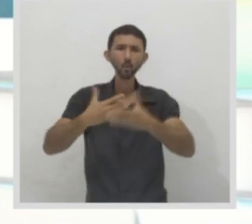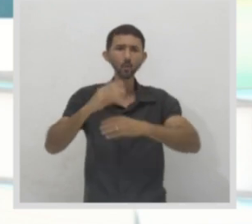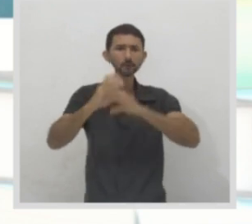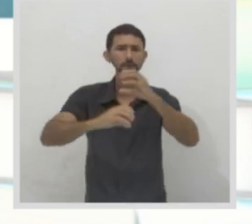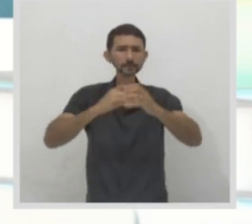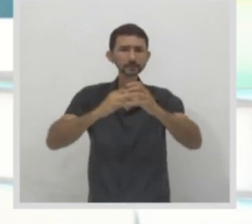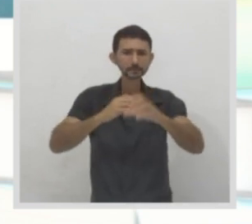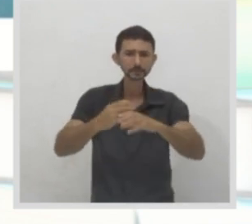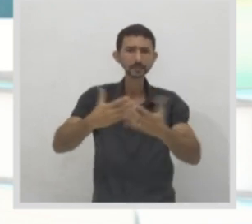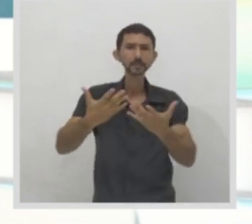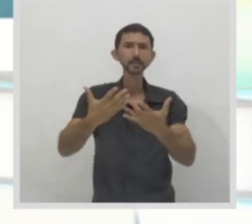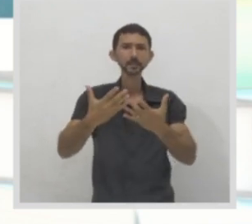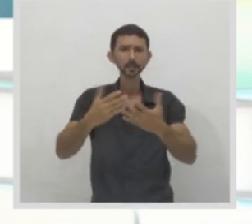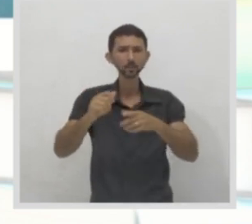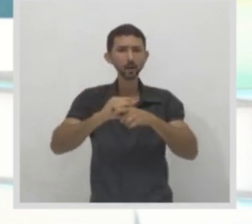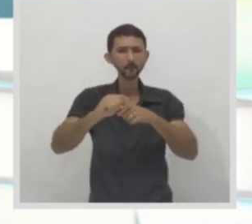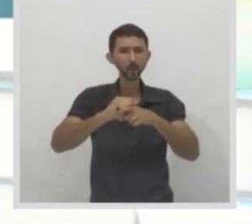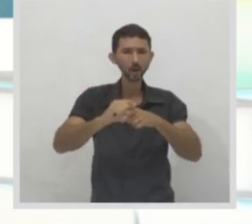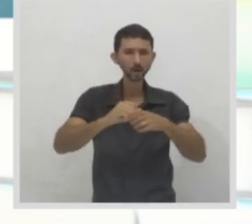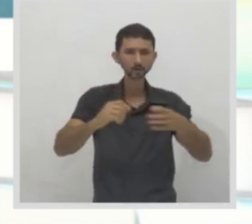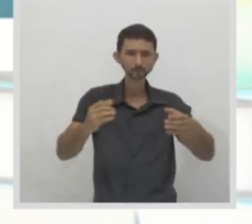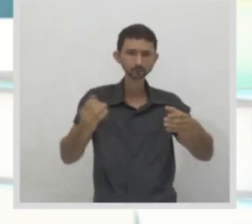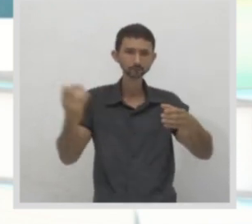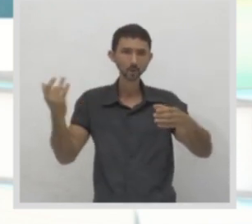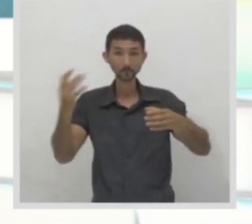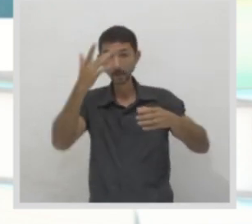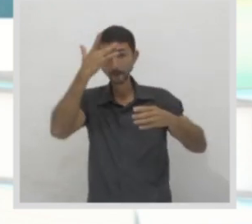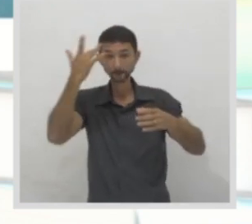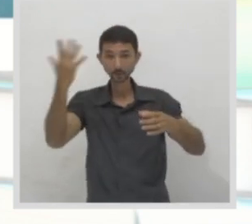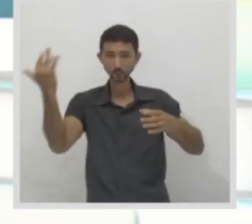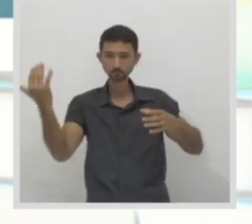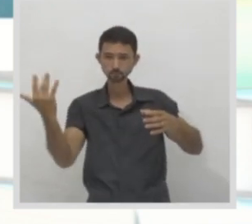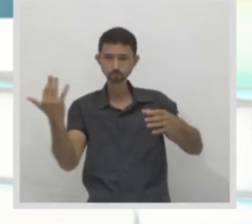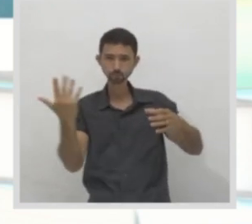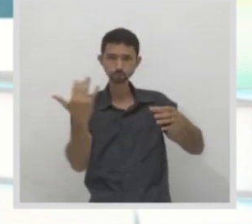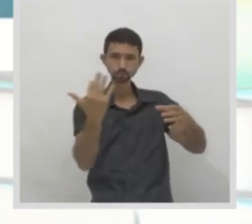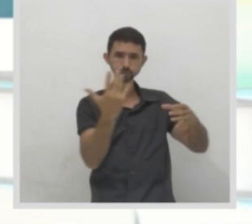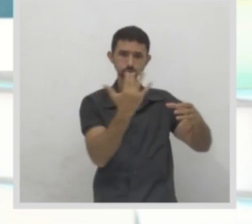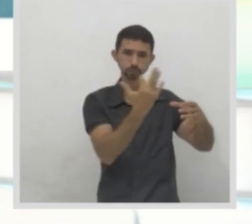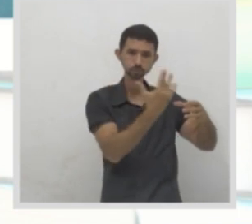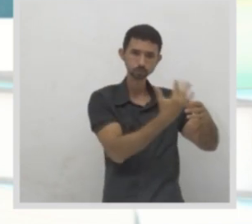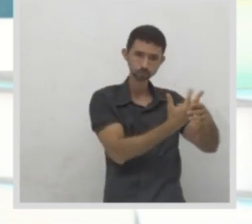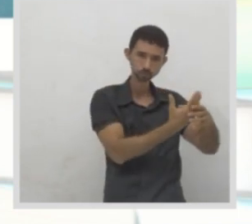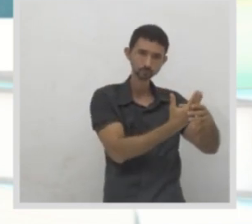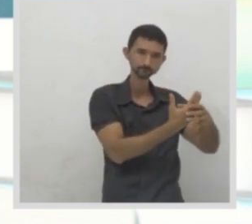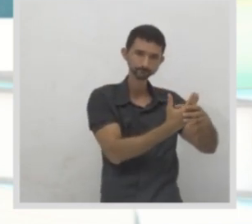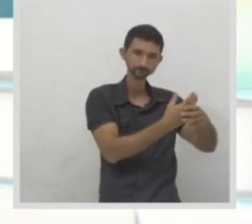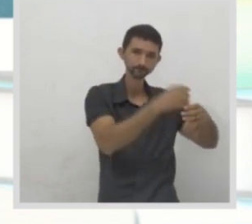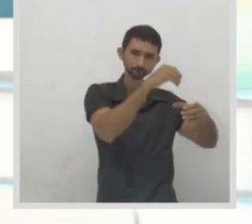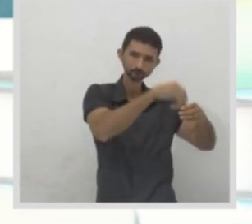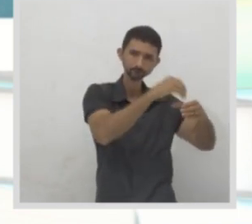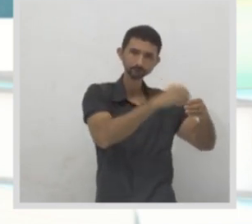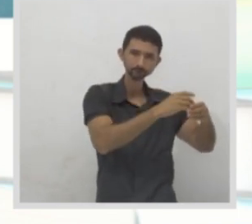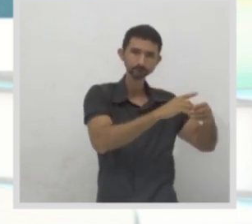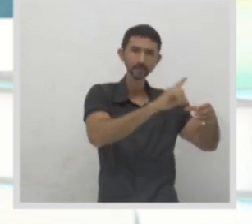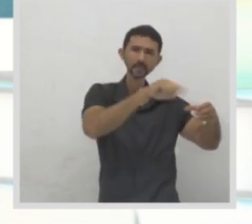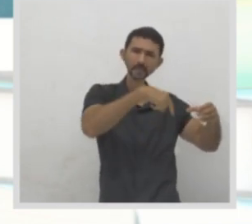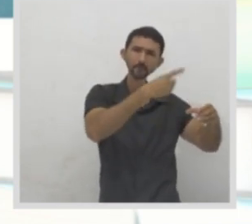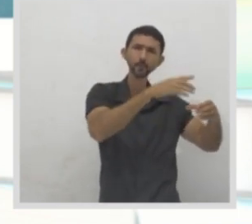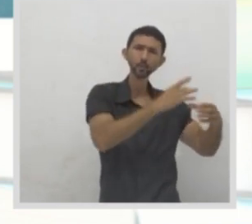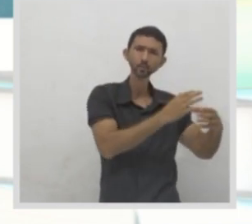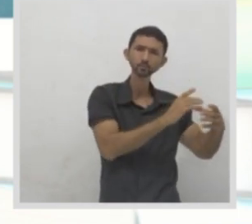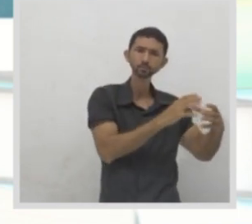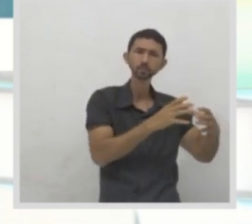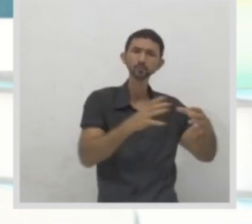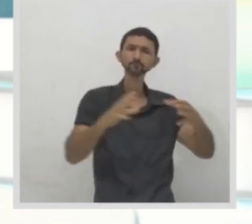brasileiros ocuparam aquele território. Isso acabou gerando um conflito entre o Brasil e a Bolívia, né? Só que esse